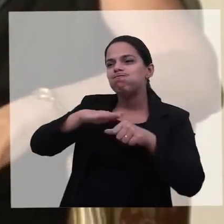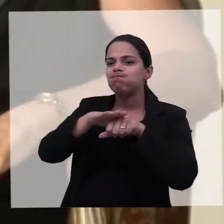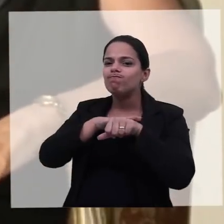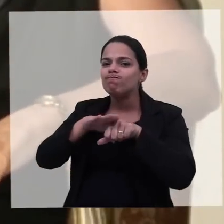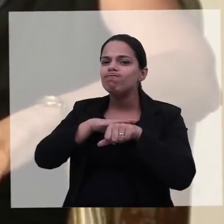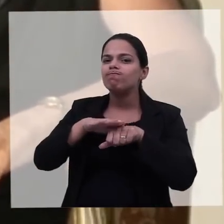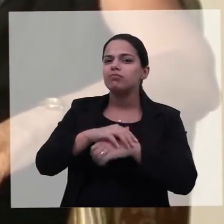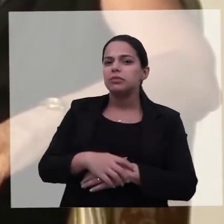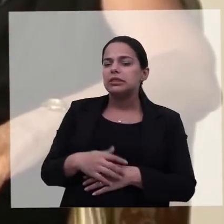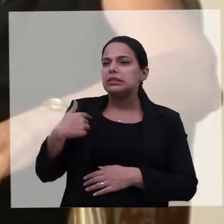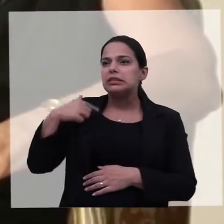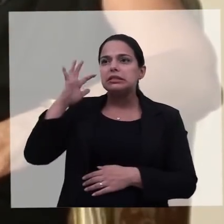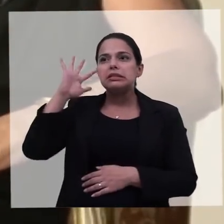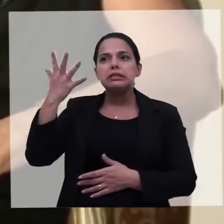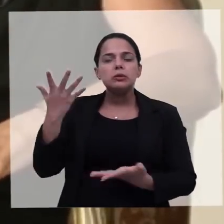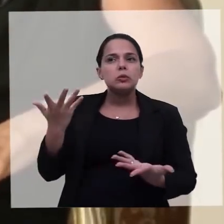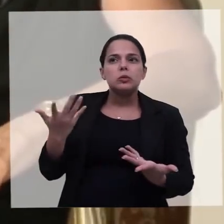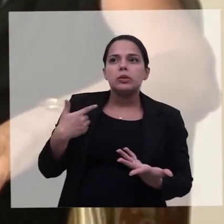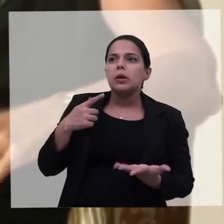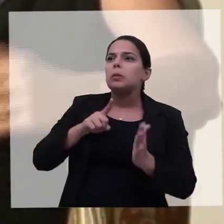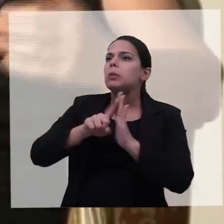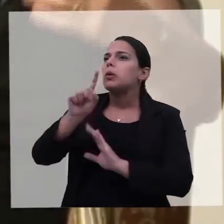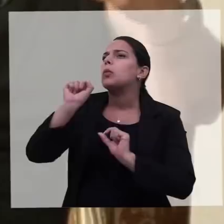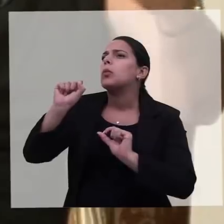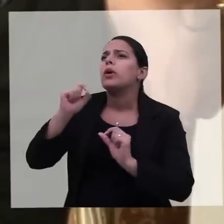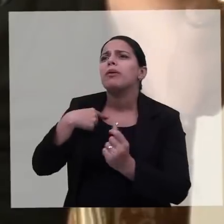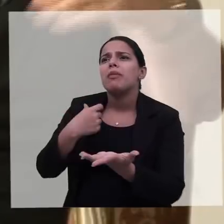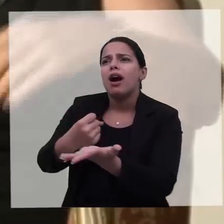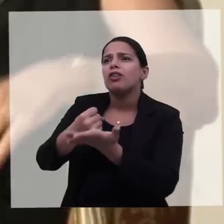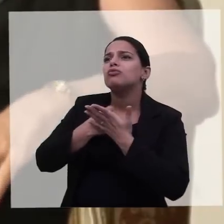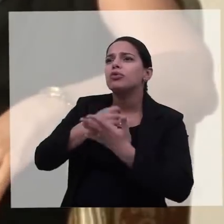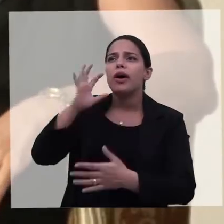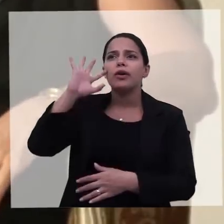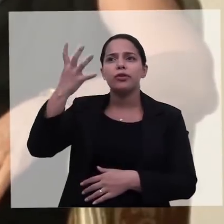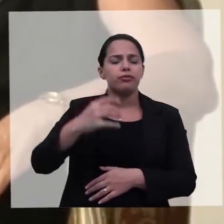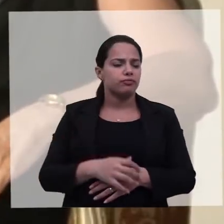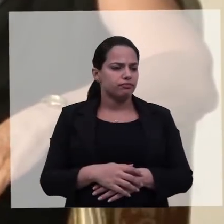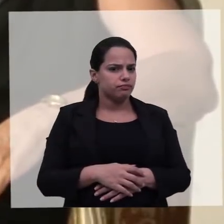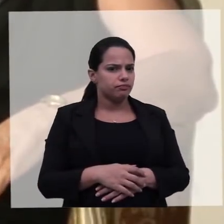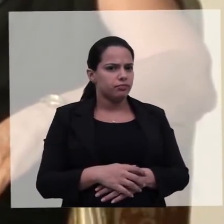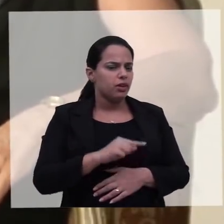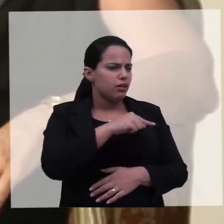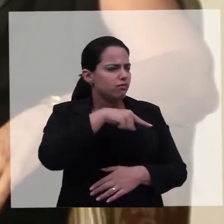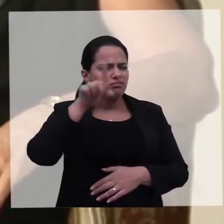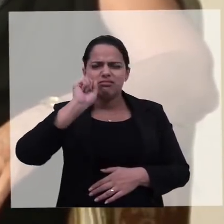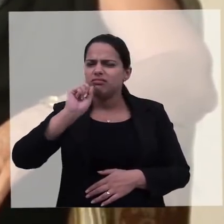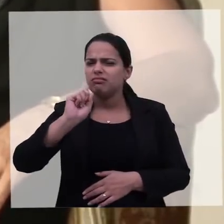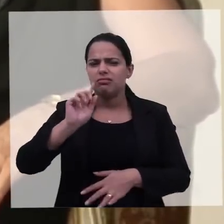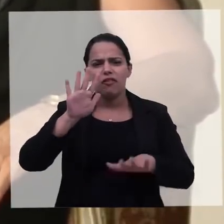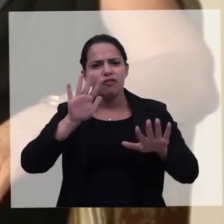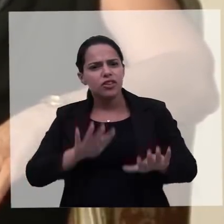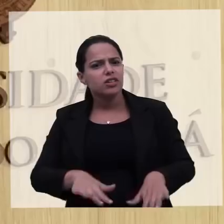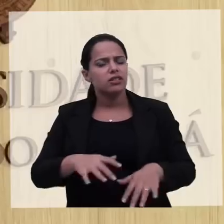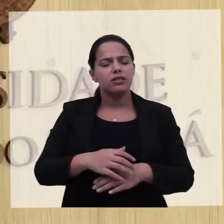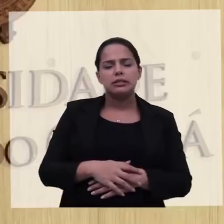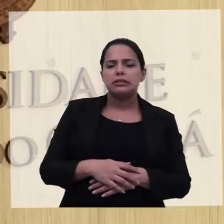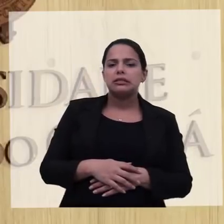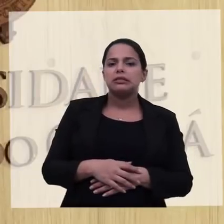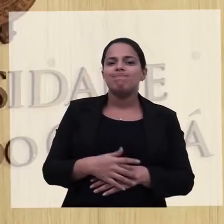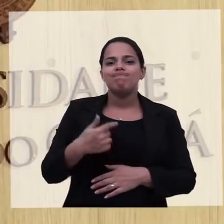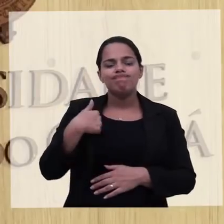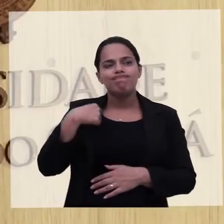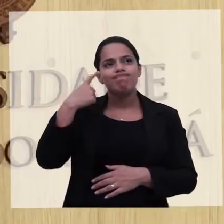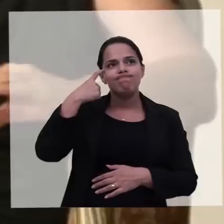corrente, disse assim, o que é que eu faço? E ele é muito objetivo. Ele disse, vá não, minha filha, vá não.